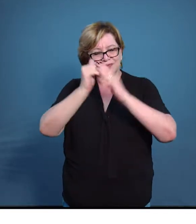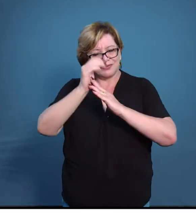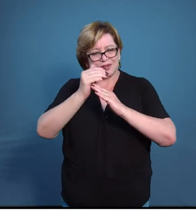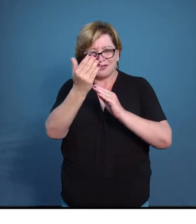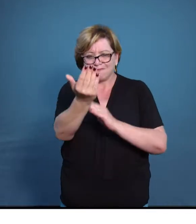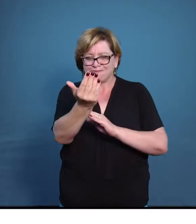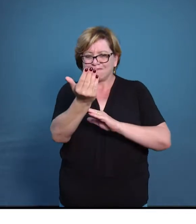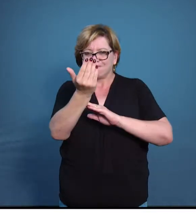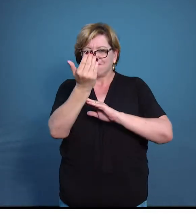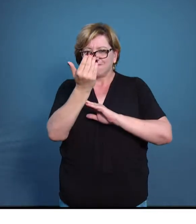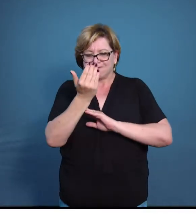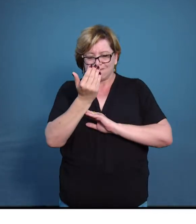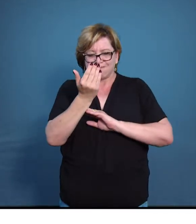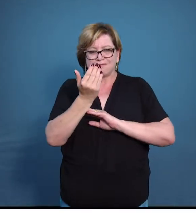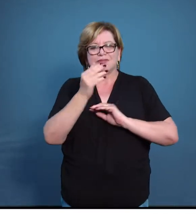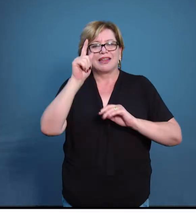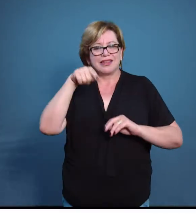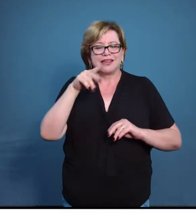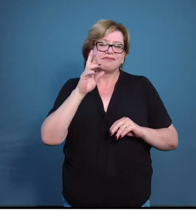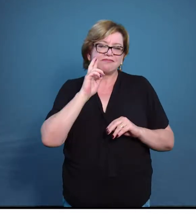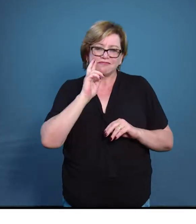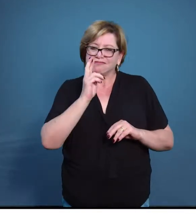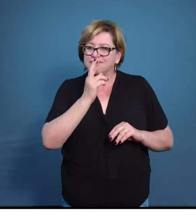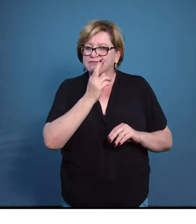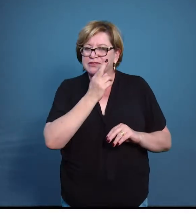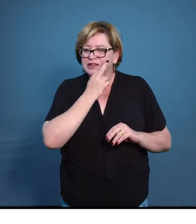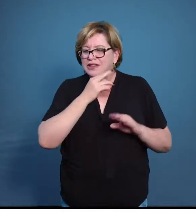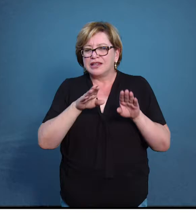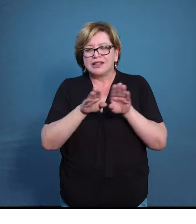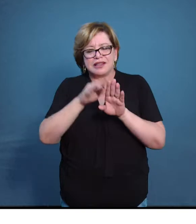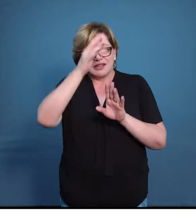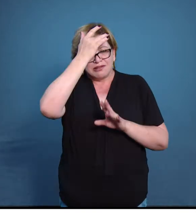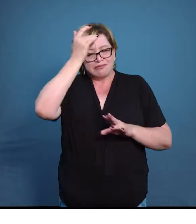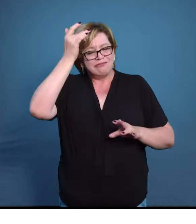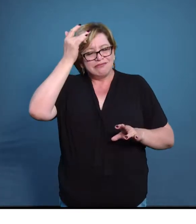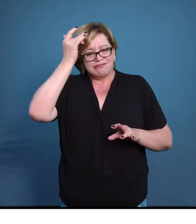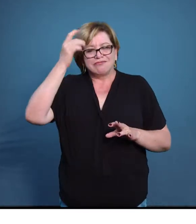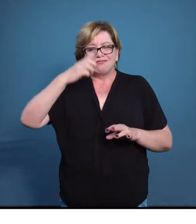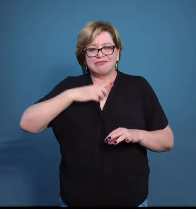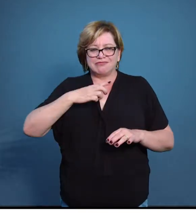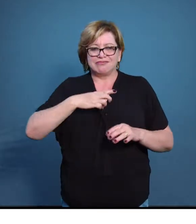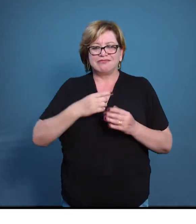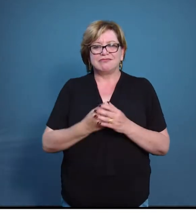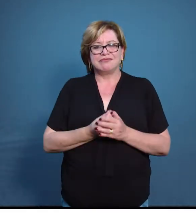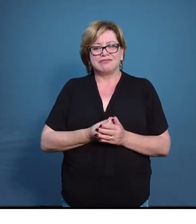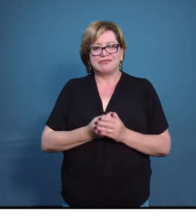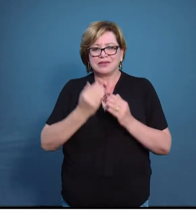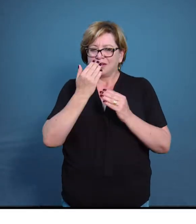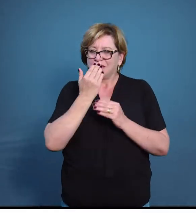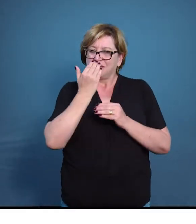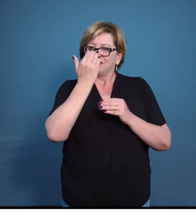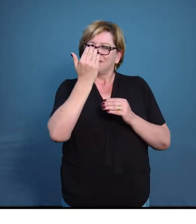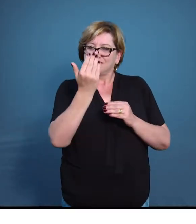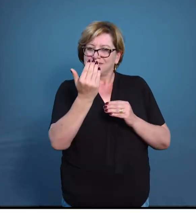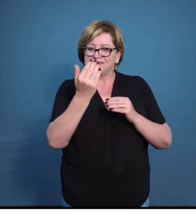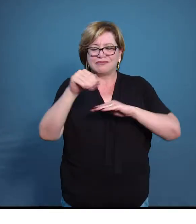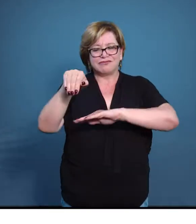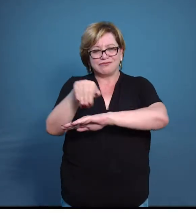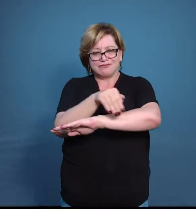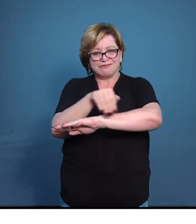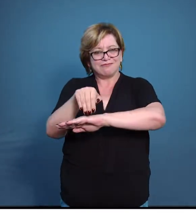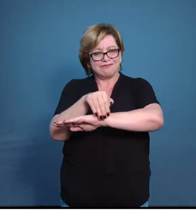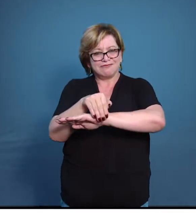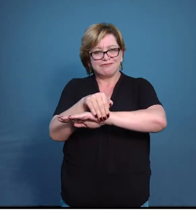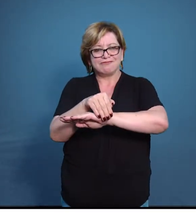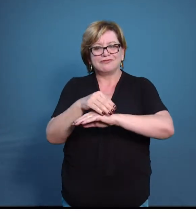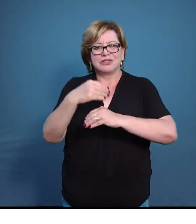figura seria a lanchonete e as pessoas que estão nela. O fundo seria a rua e